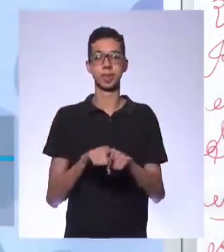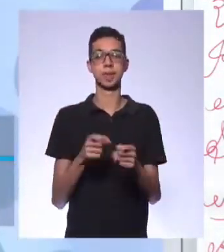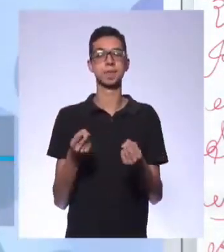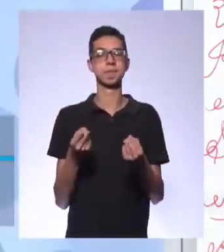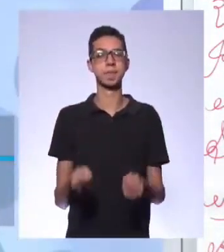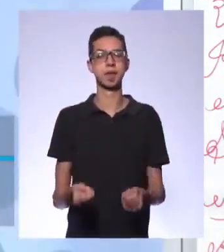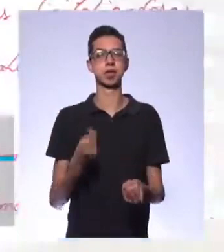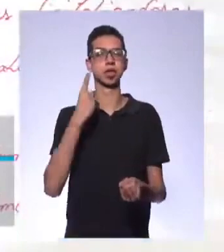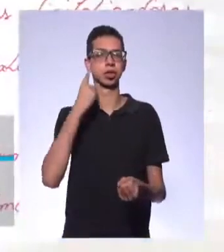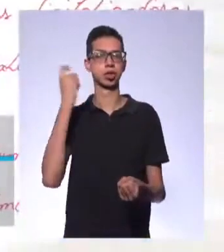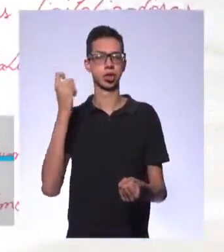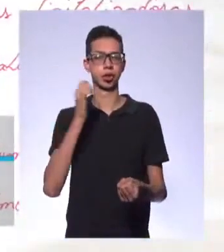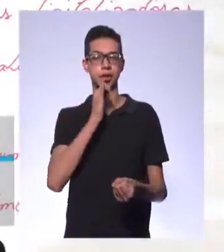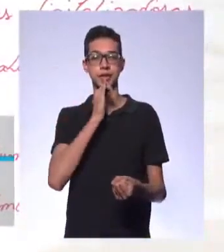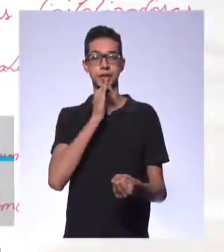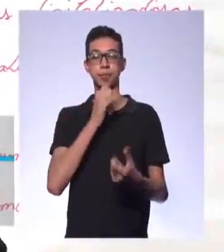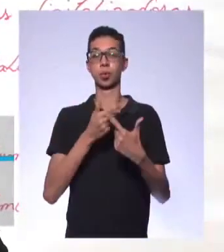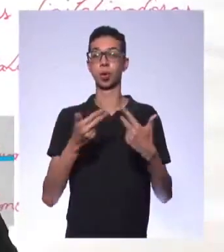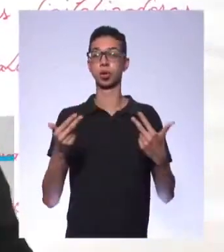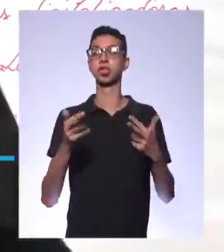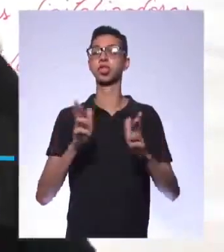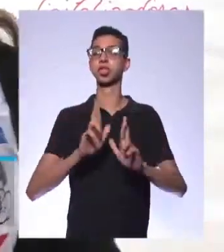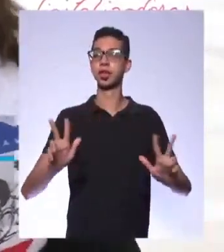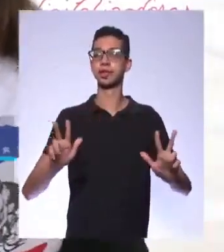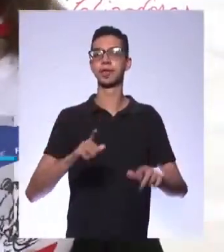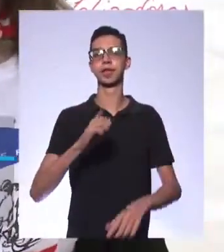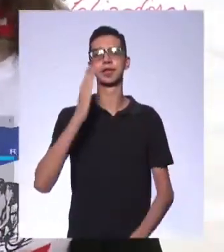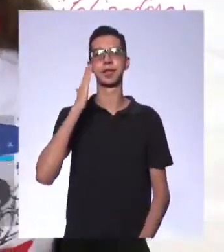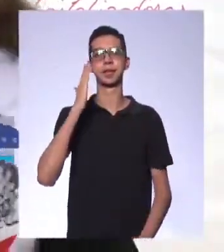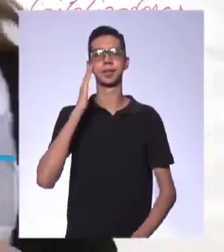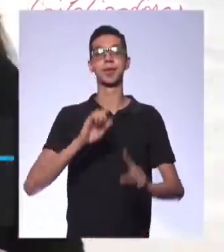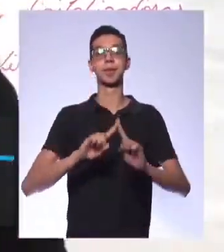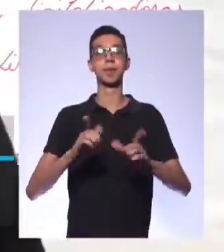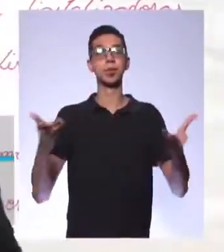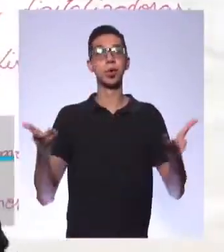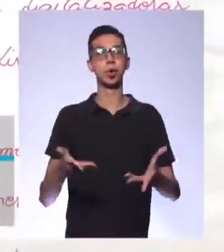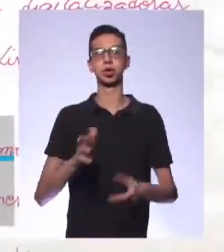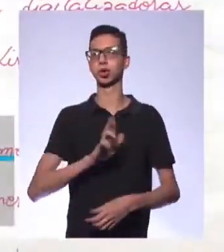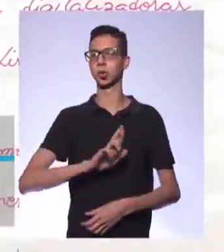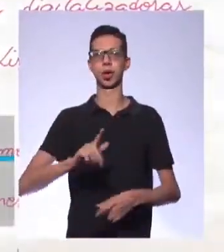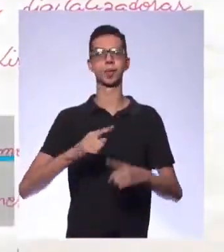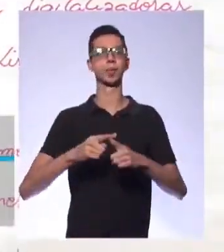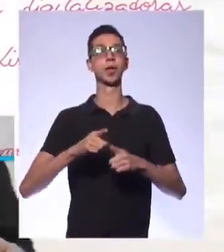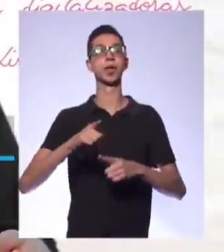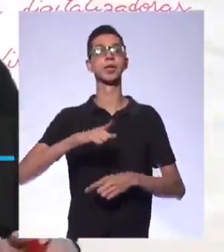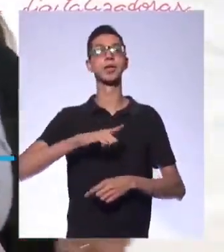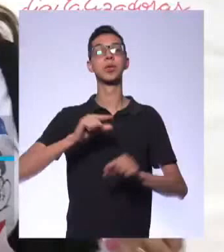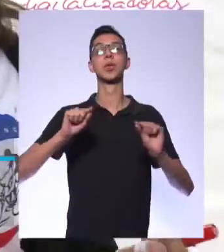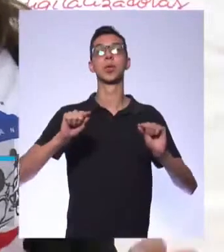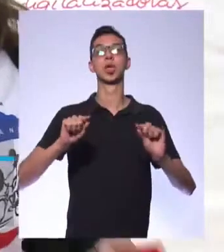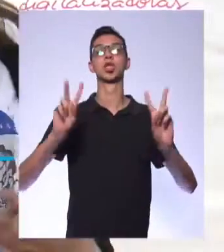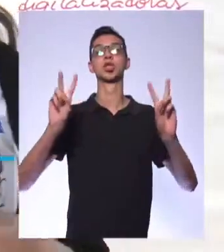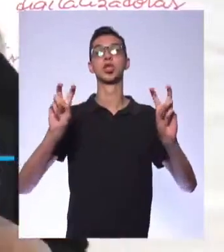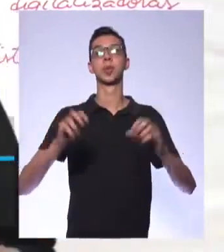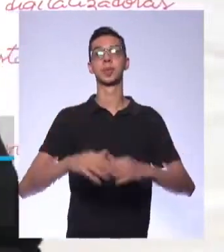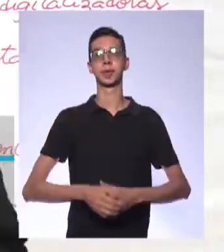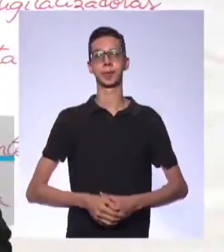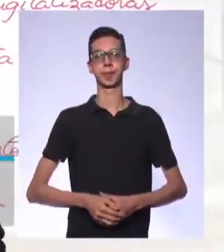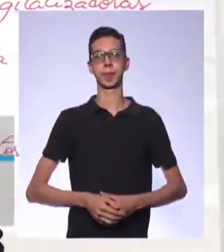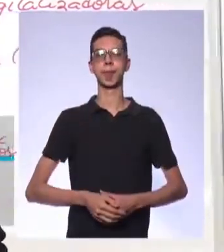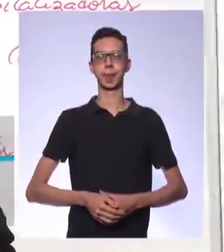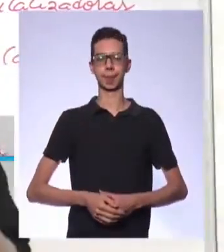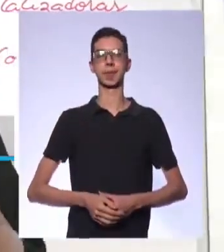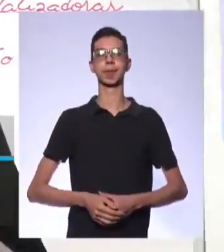pesados. Então, era uma coisa bem diferenciada. Hoje em dia, não, você tem, né, a questão, o Compact Disc veio justamente